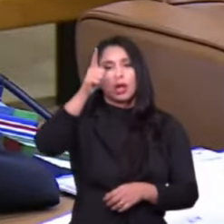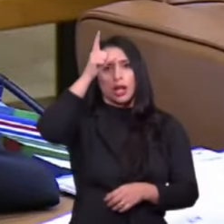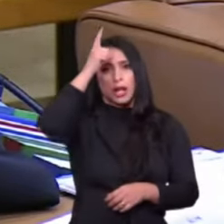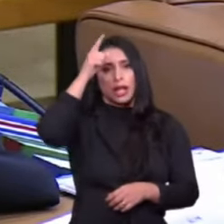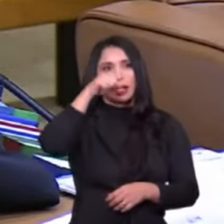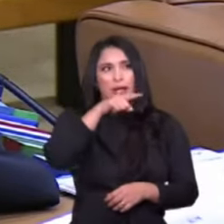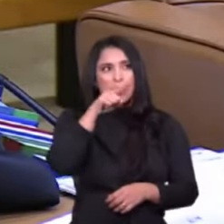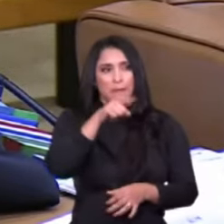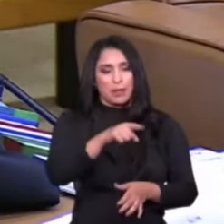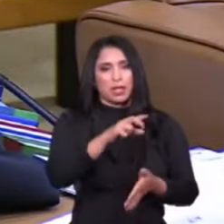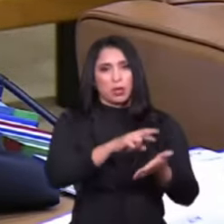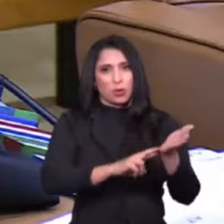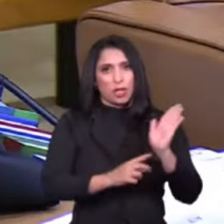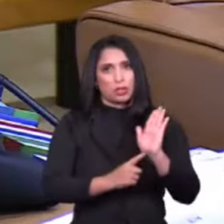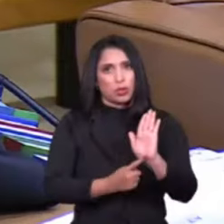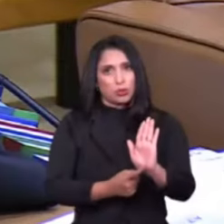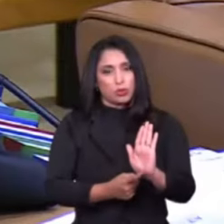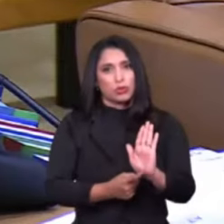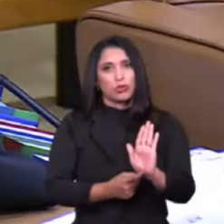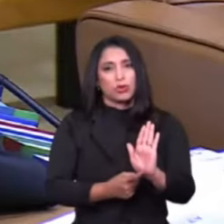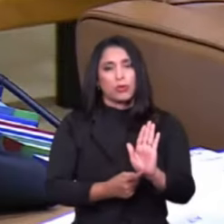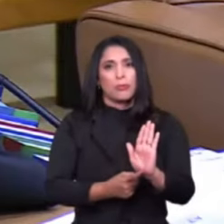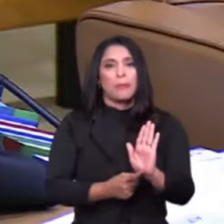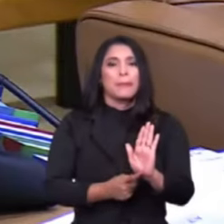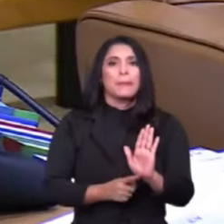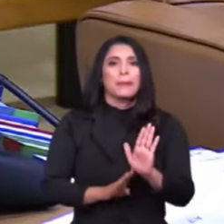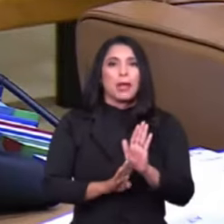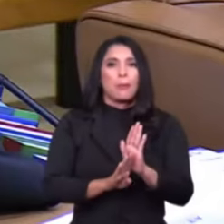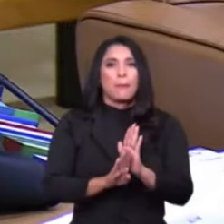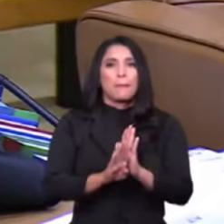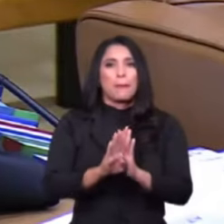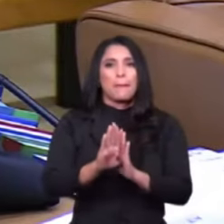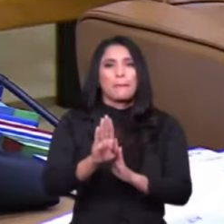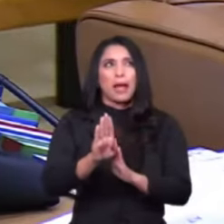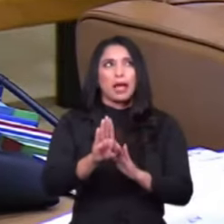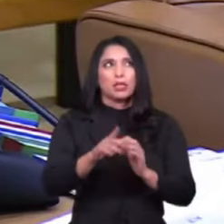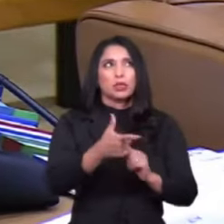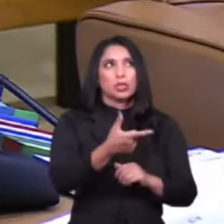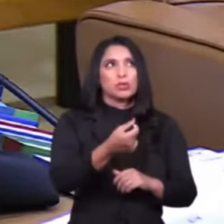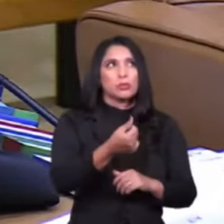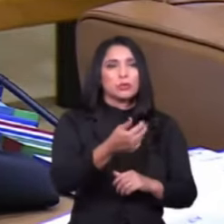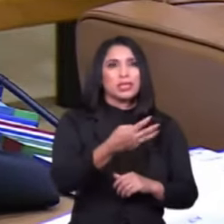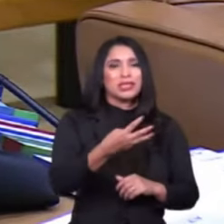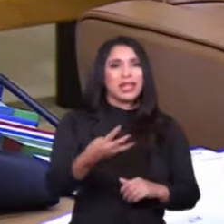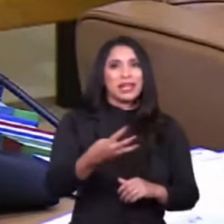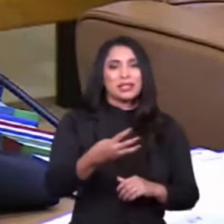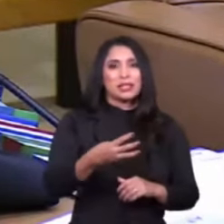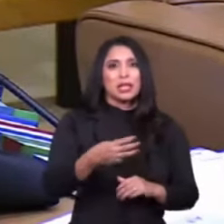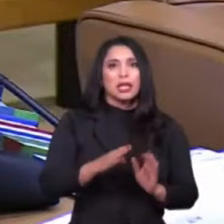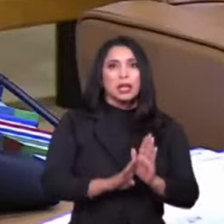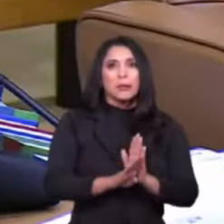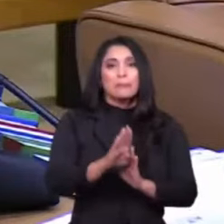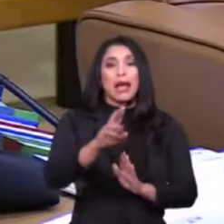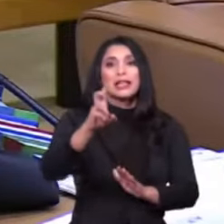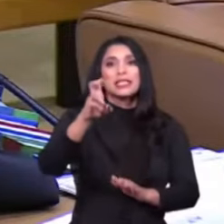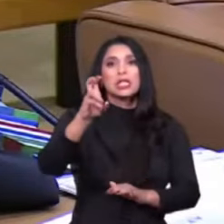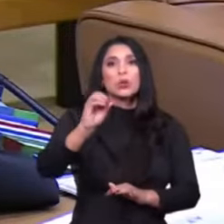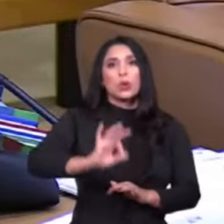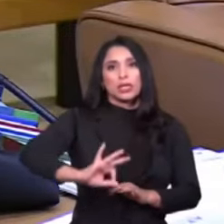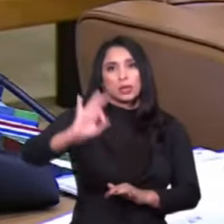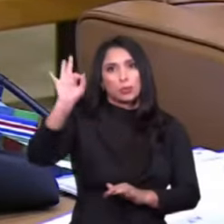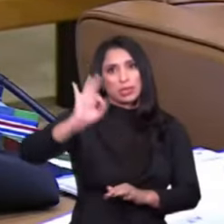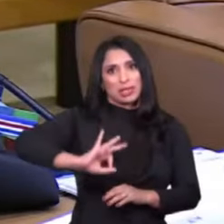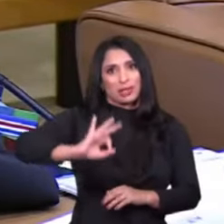relatório, aumentou especialmente desde 2013 em 50%.